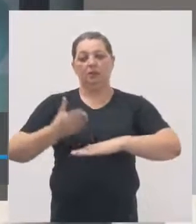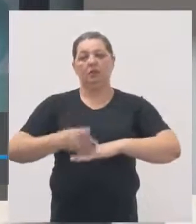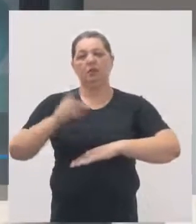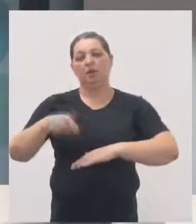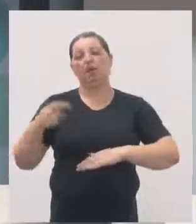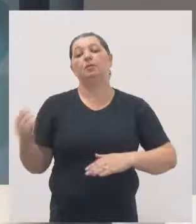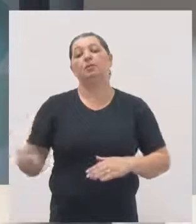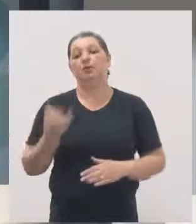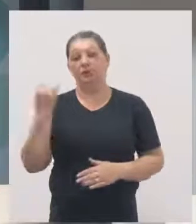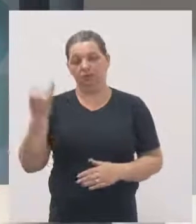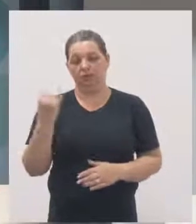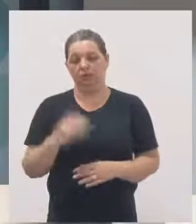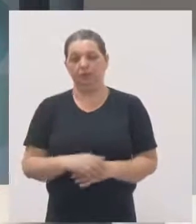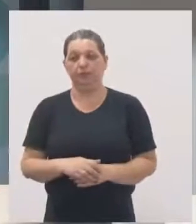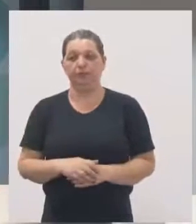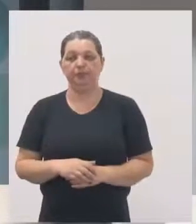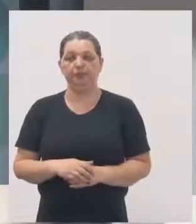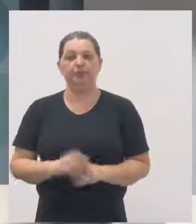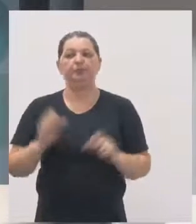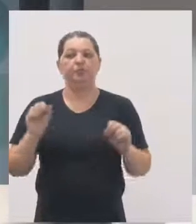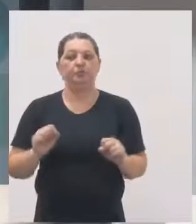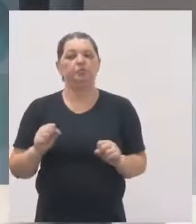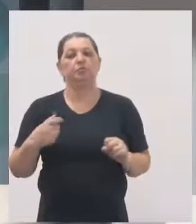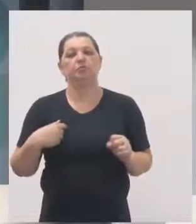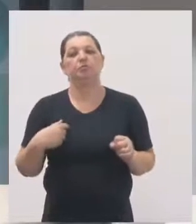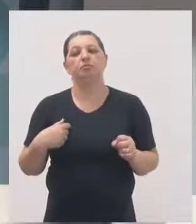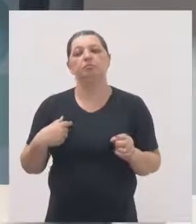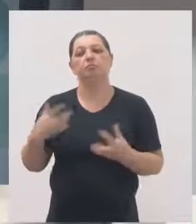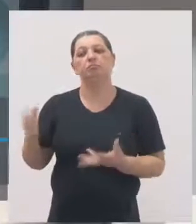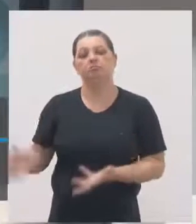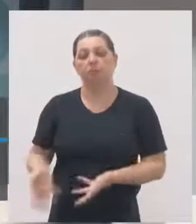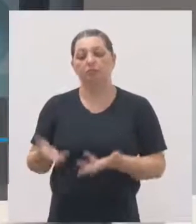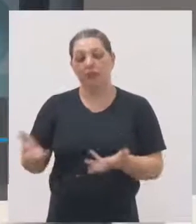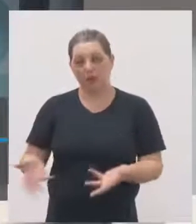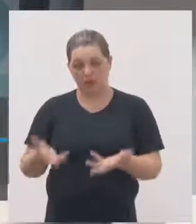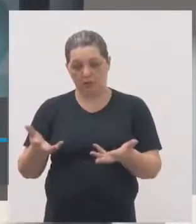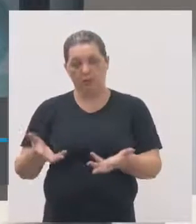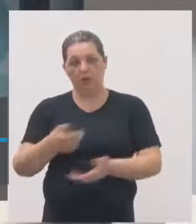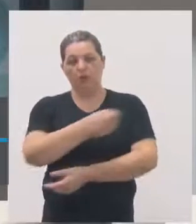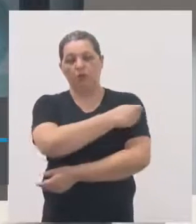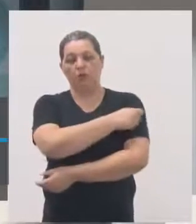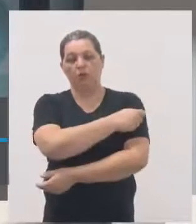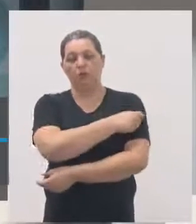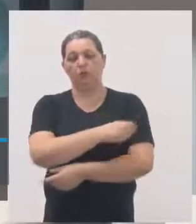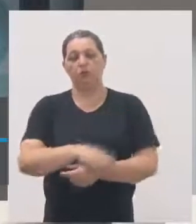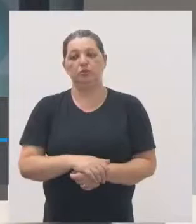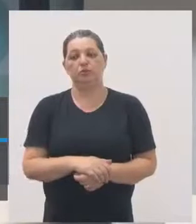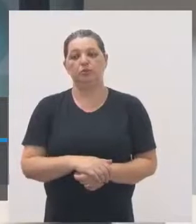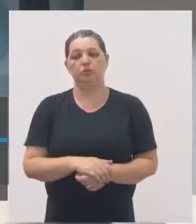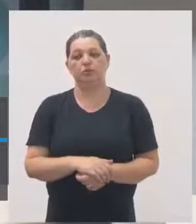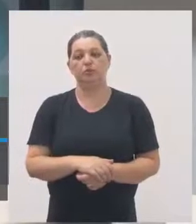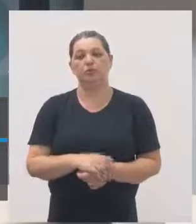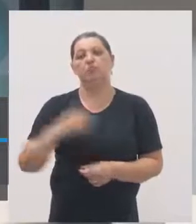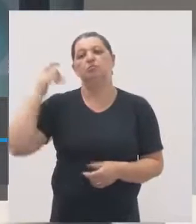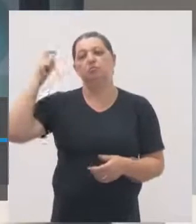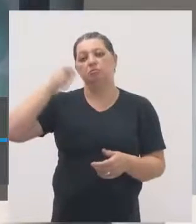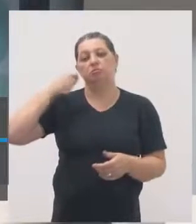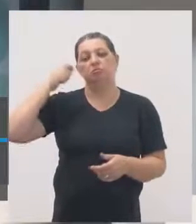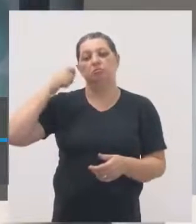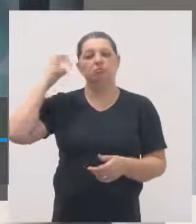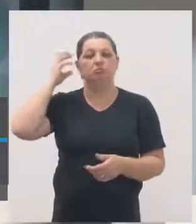é extremamente importante. Então, a gente pode estimular os alunos, né? a gravar os podcasts